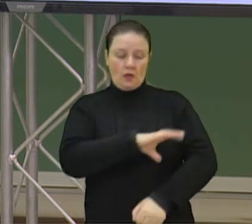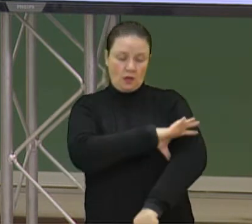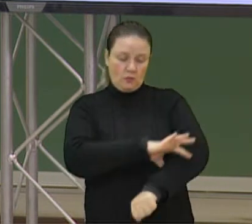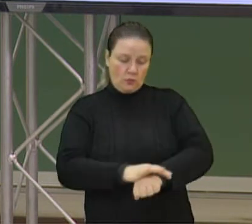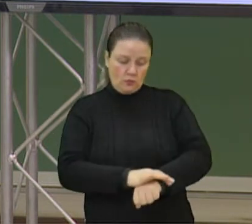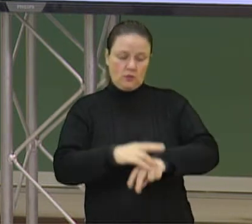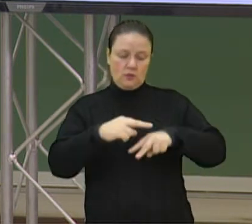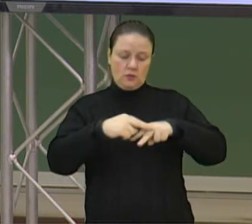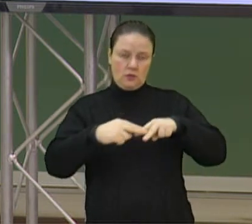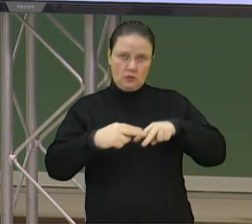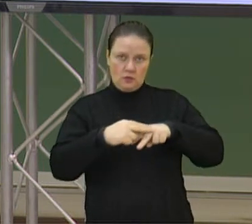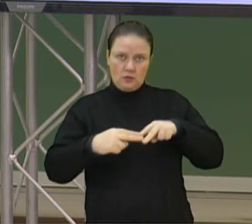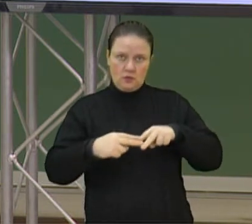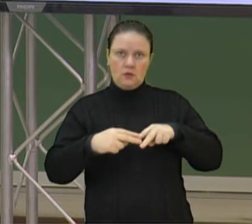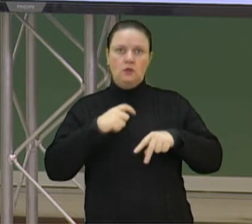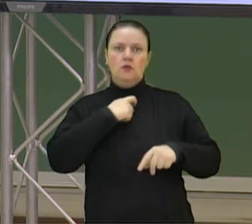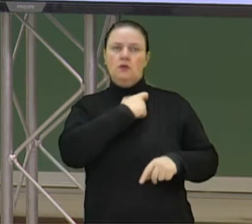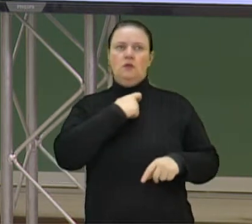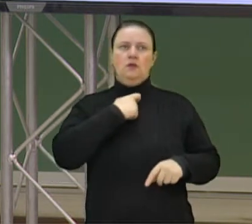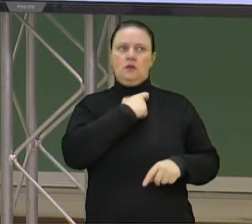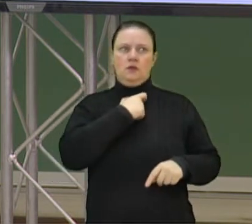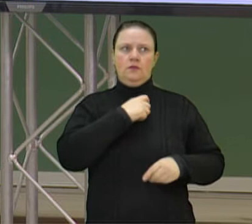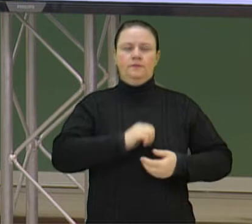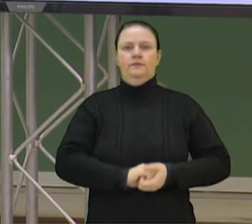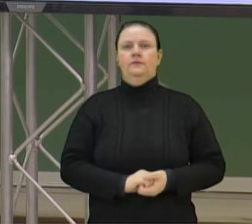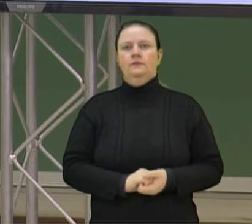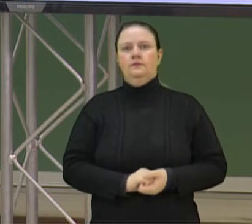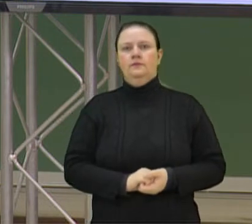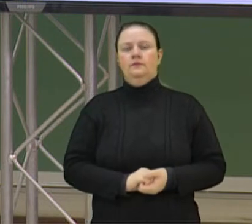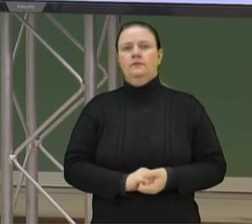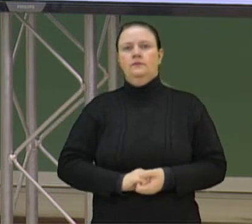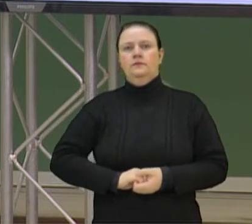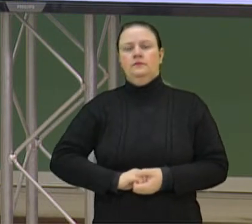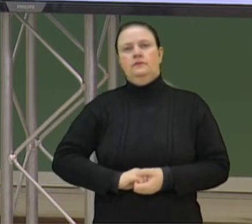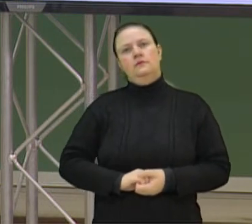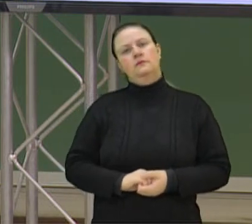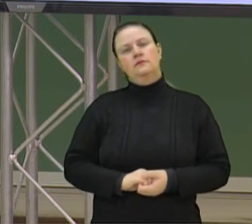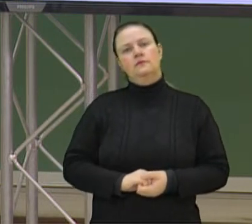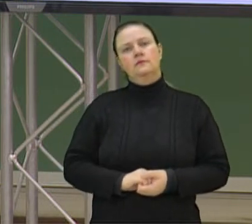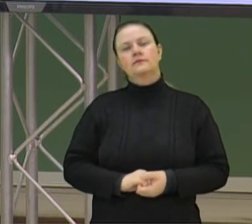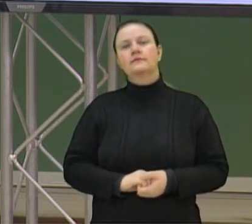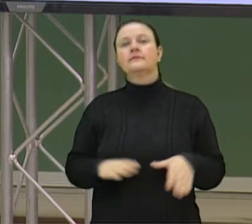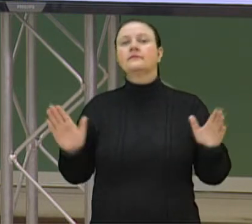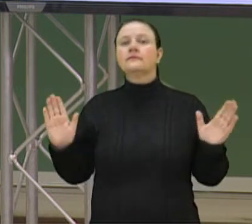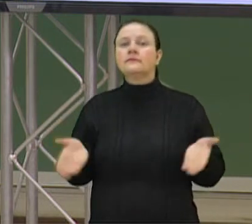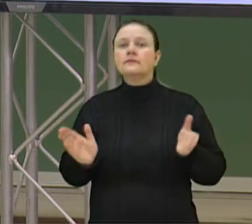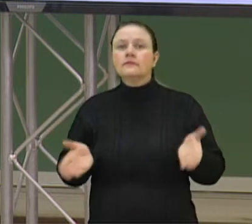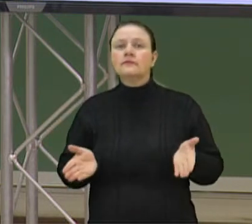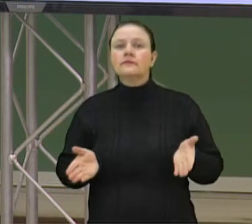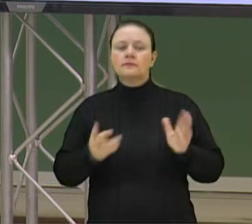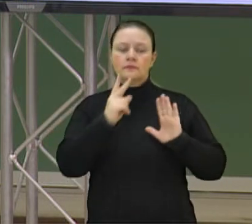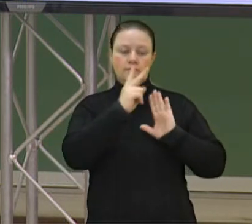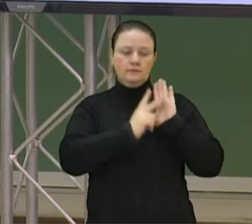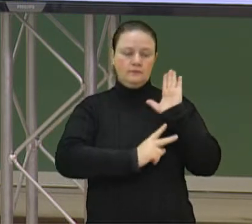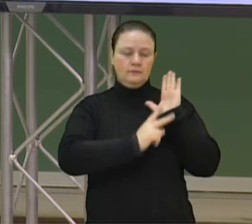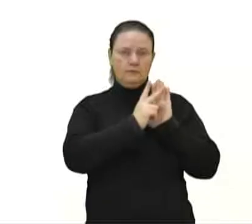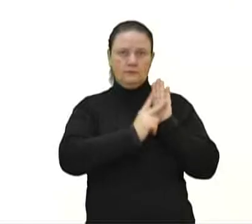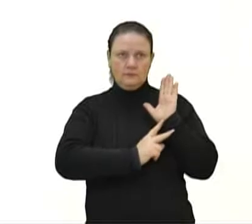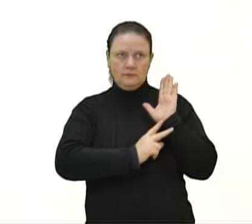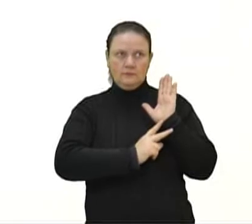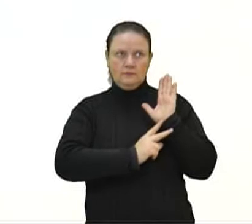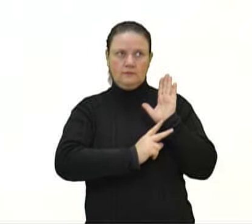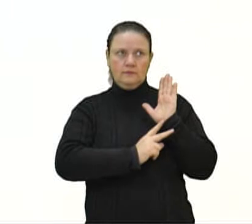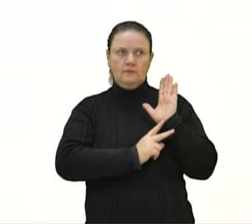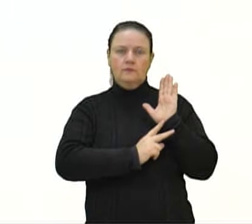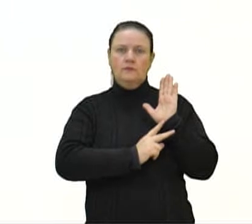calça e a gravata que ela escolheu. E agora, lê estes fragmentos. Me